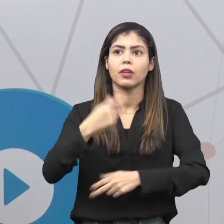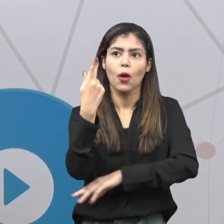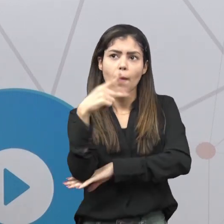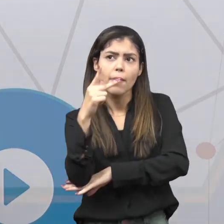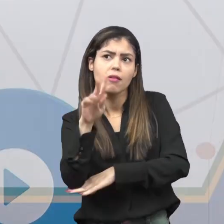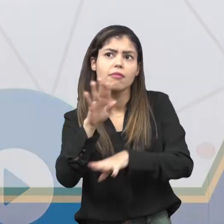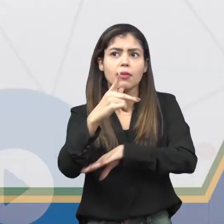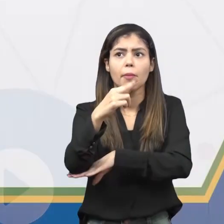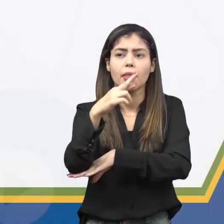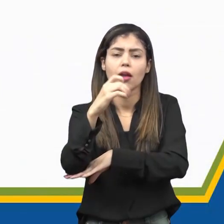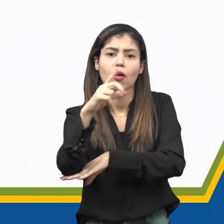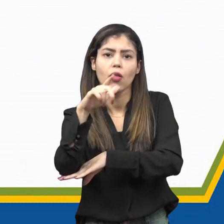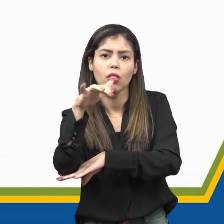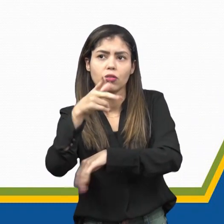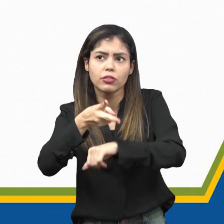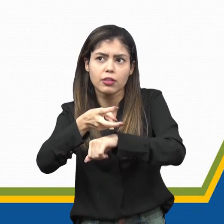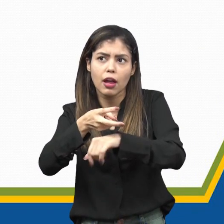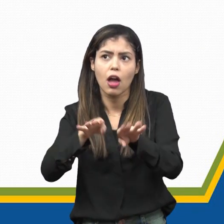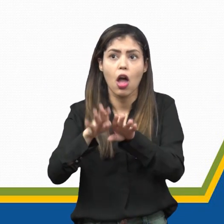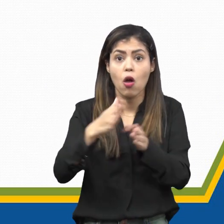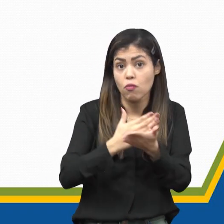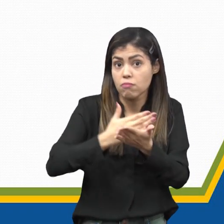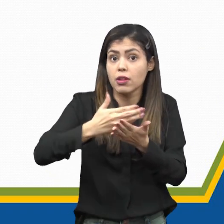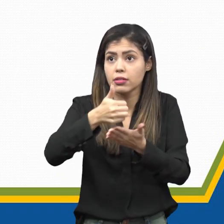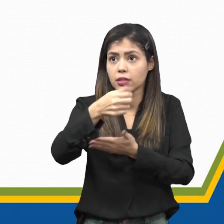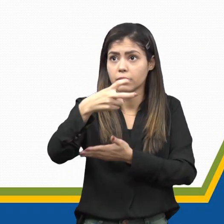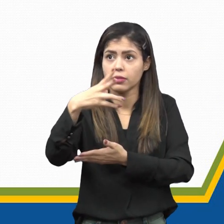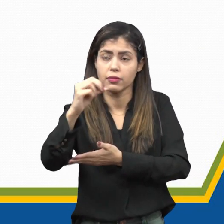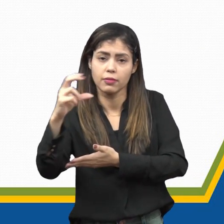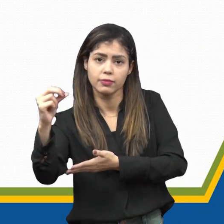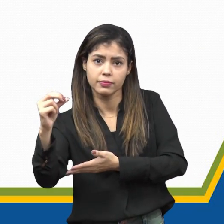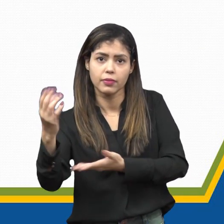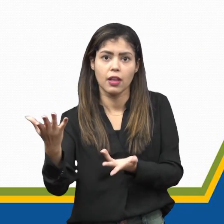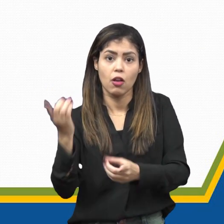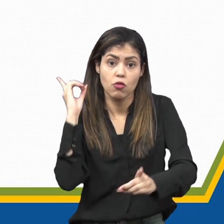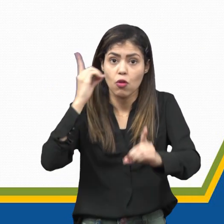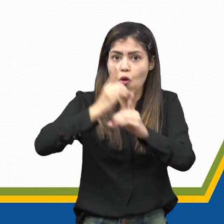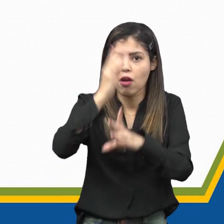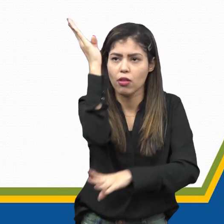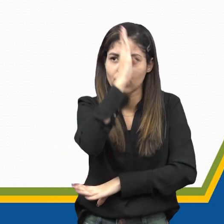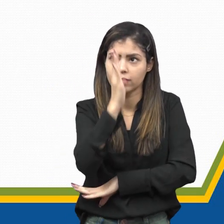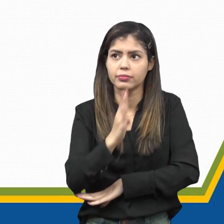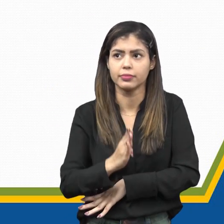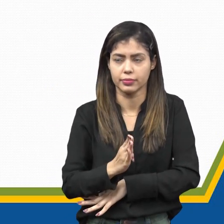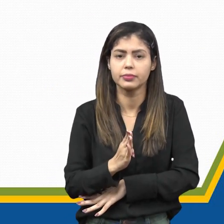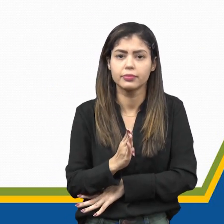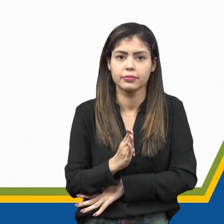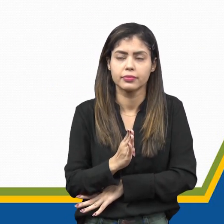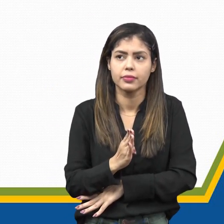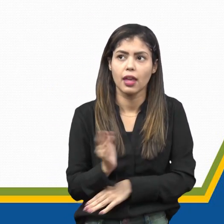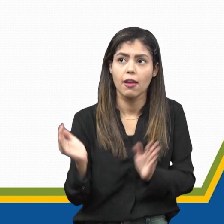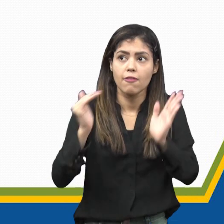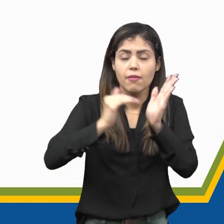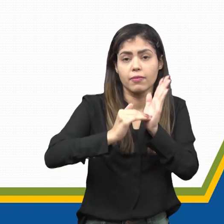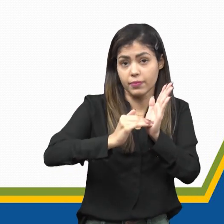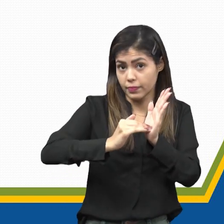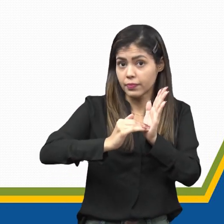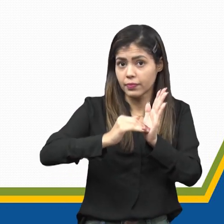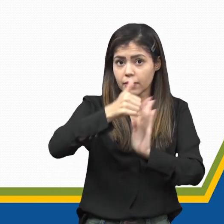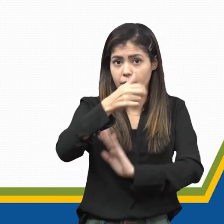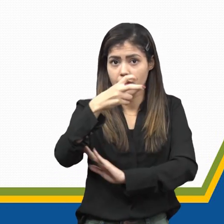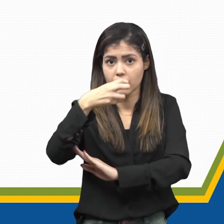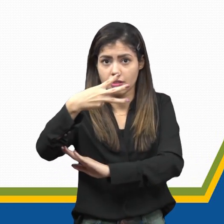período pré-colonial, ele começa em 1500, com o descobrimento do Brasil, e vai